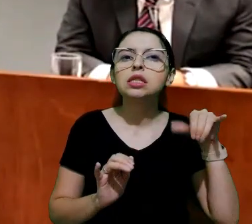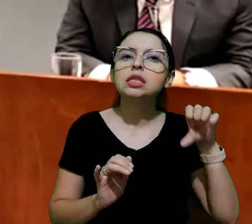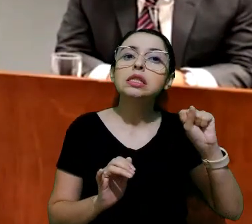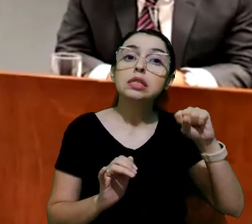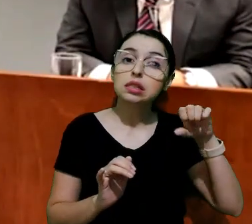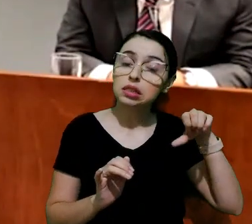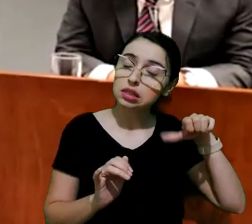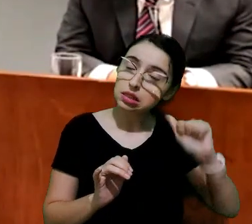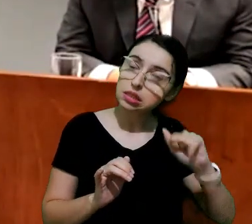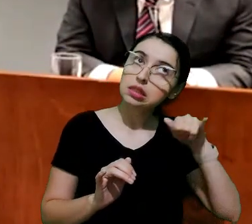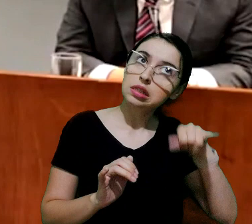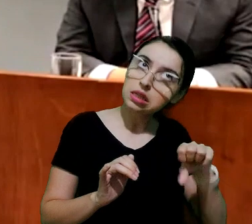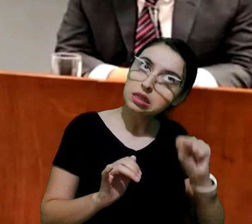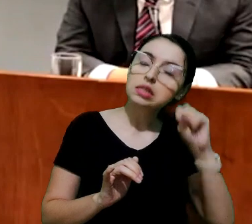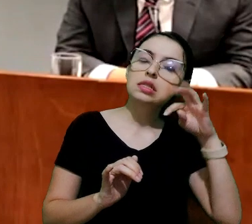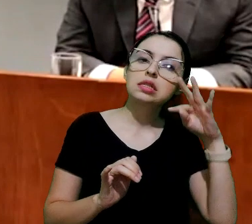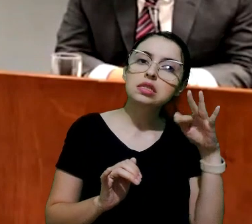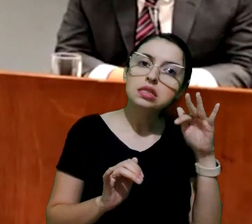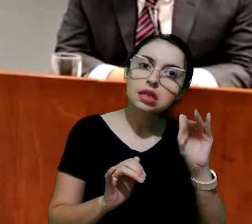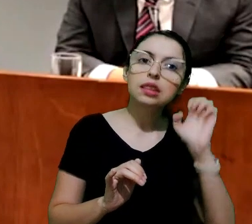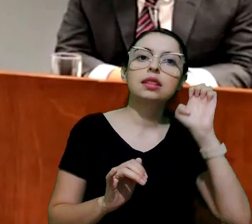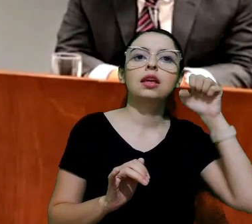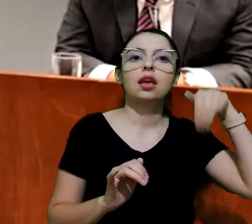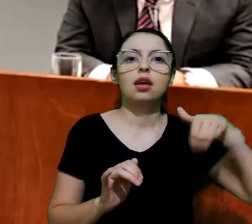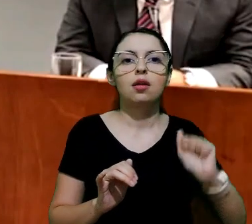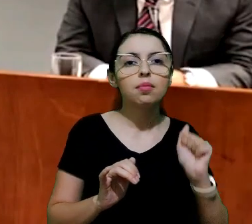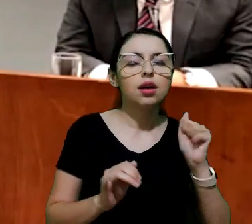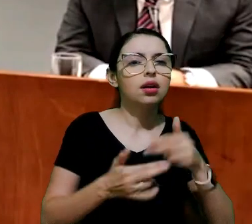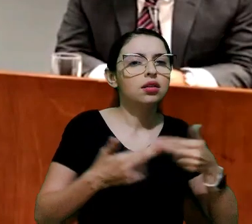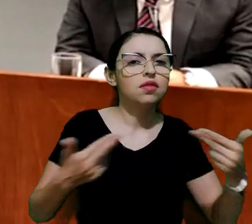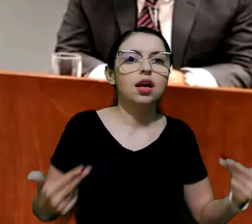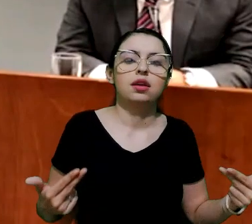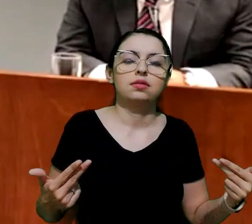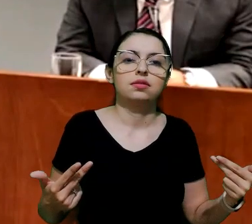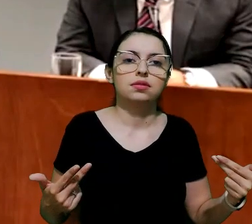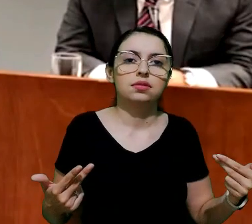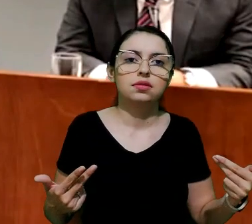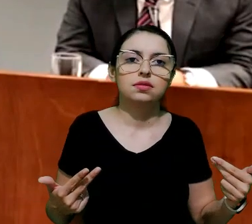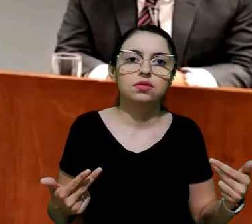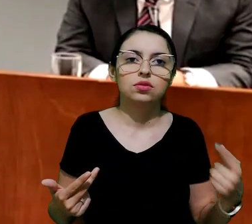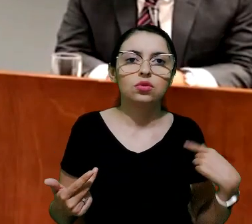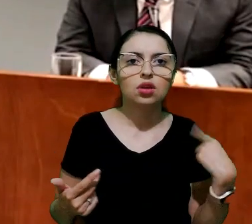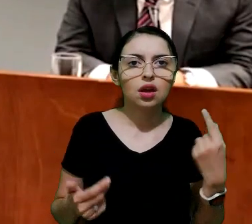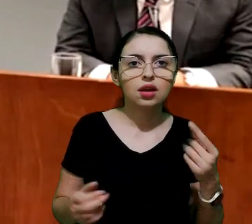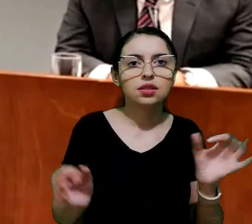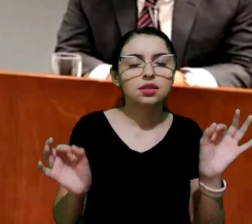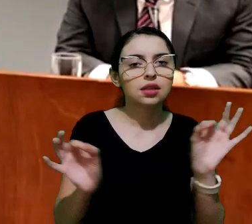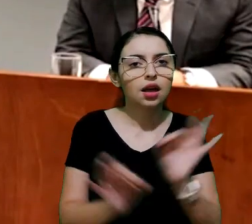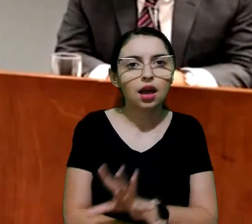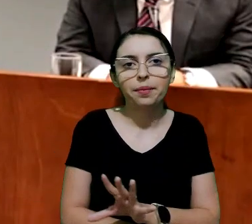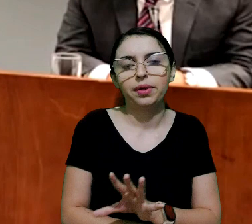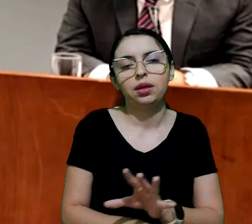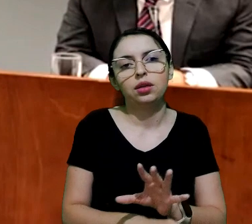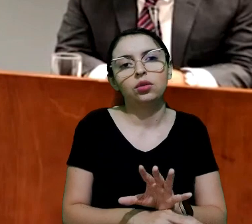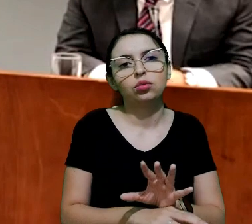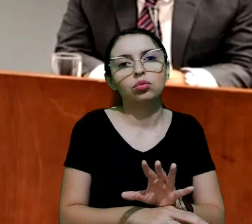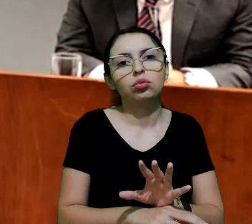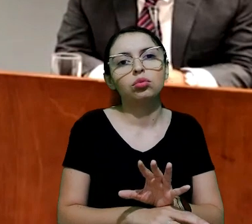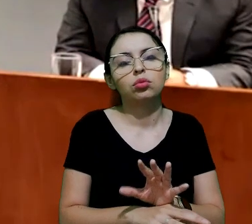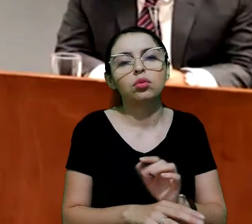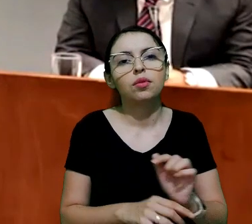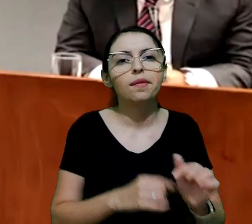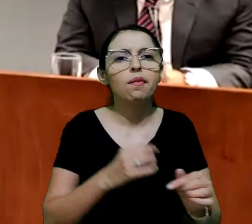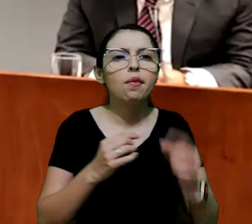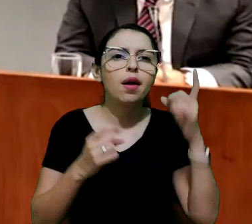de direito imobiliário, um sistema de direito registrário, nós vamos desfazendo essa integridade lógica que